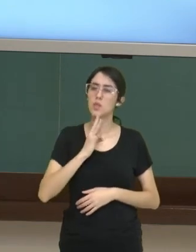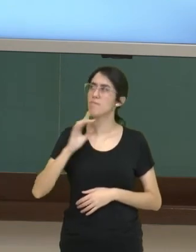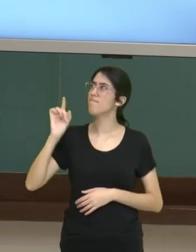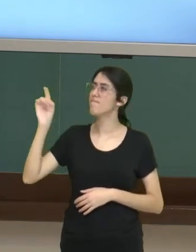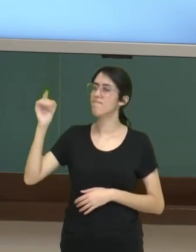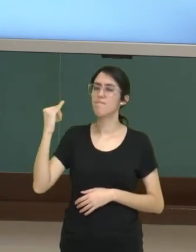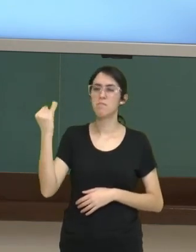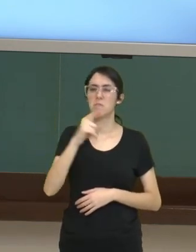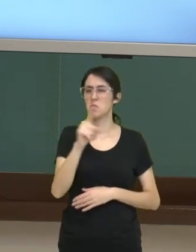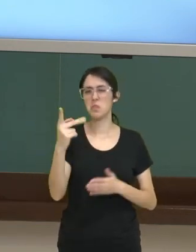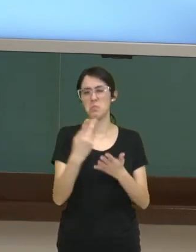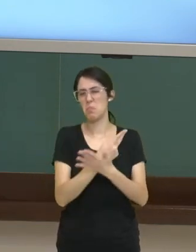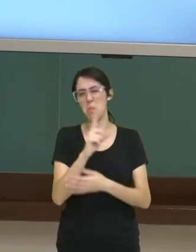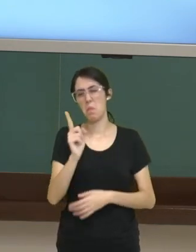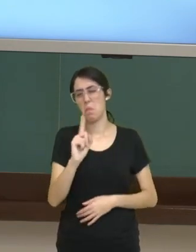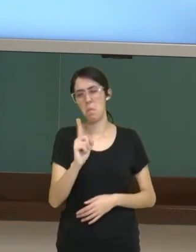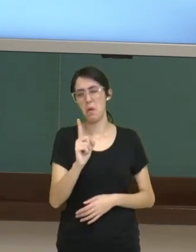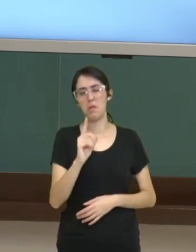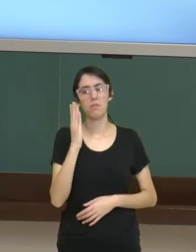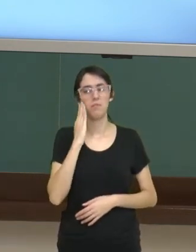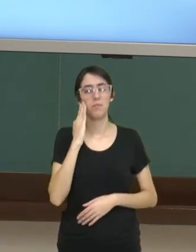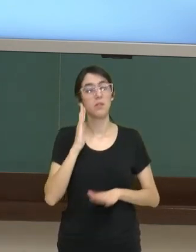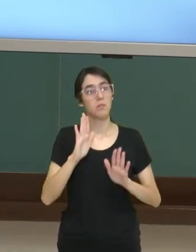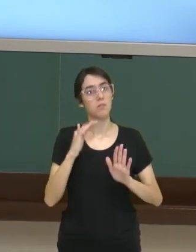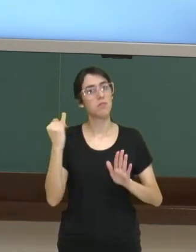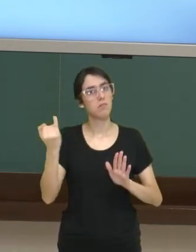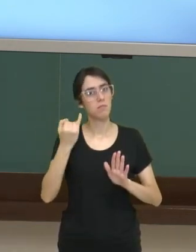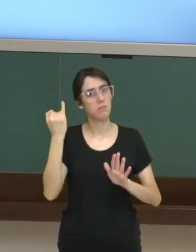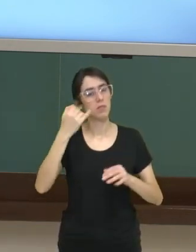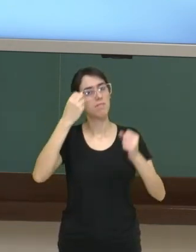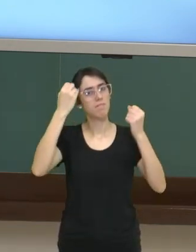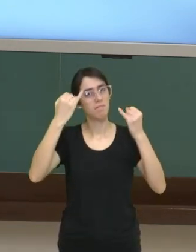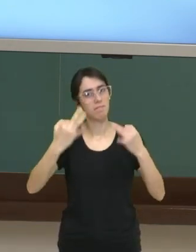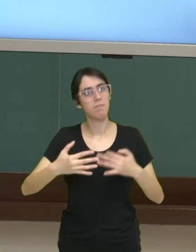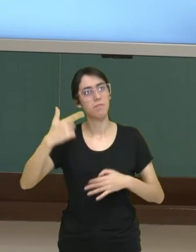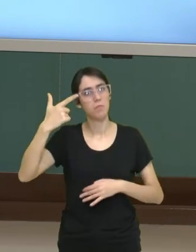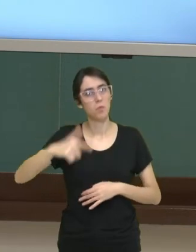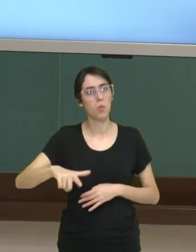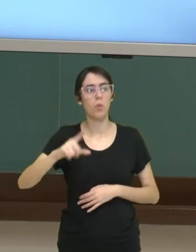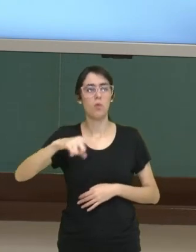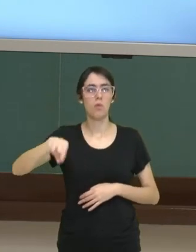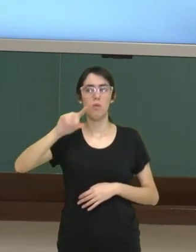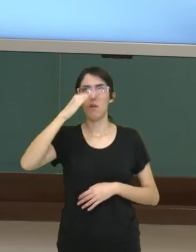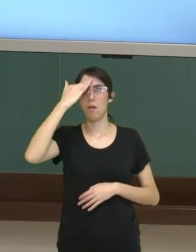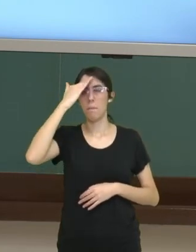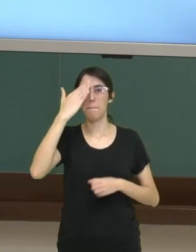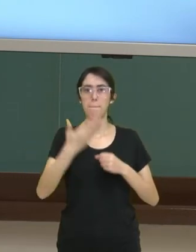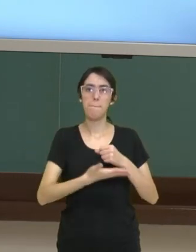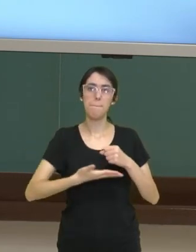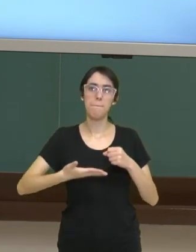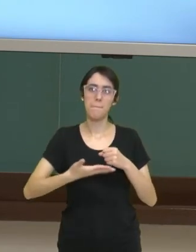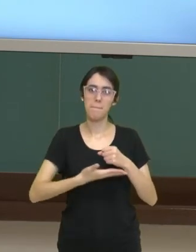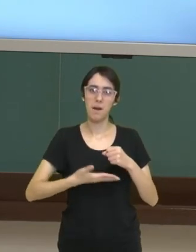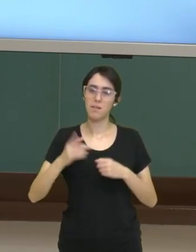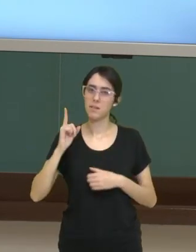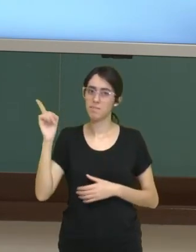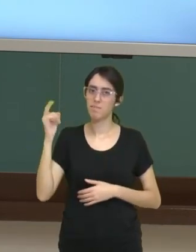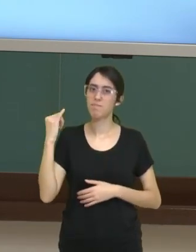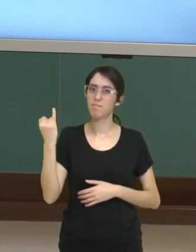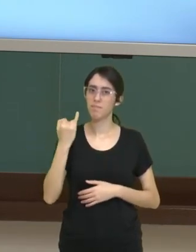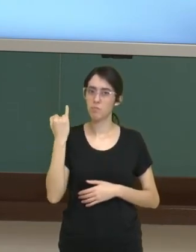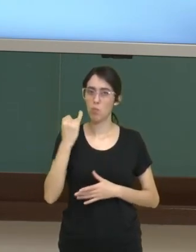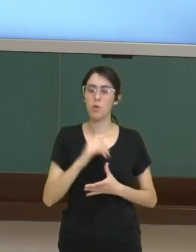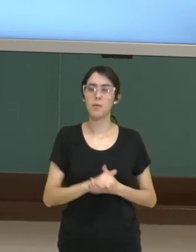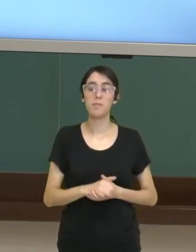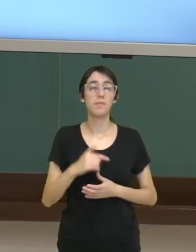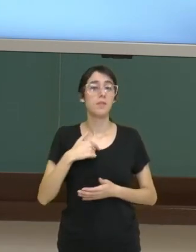que vocês não erraram esse, mas era bom a gente repetir exatamente porque é um conceito básico para a gente fazer um pouquinho mais. E eu sempre